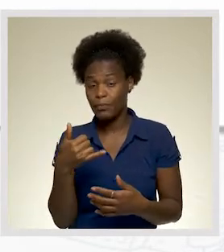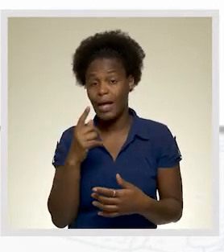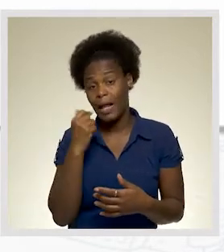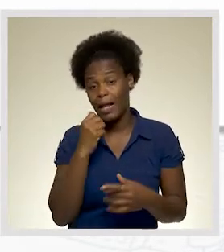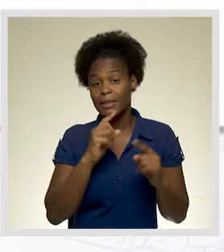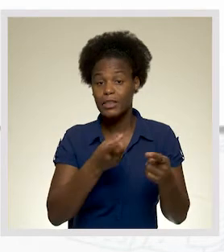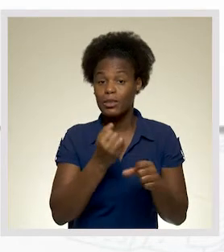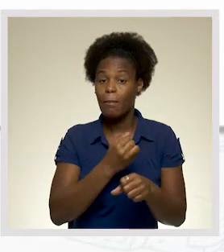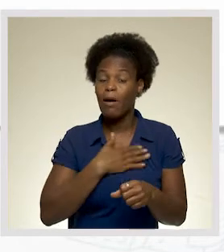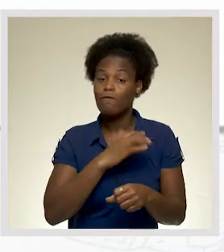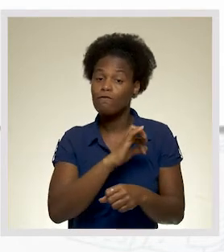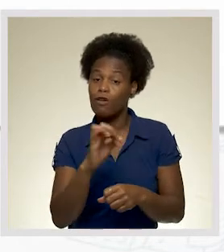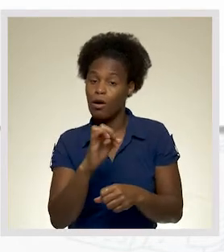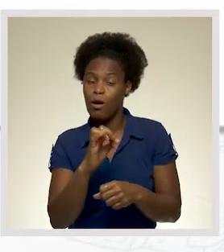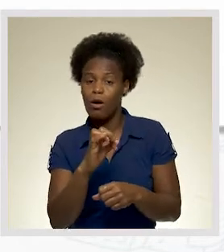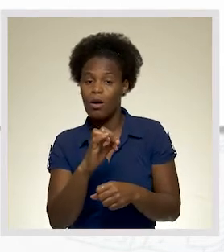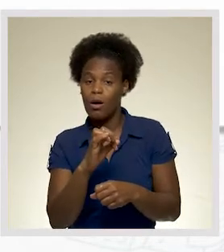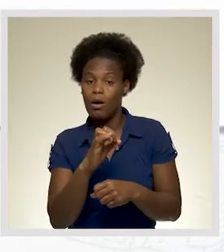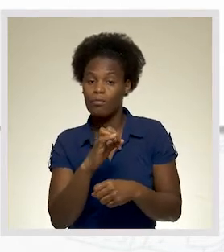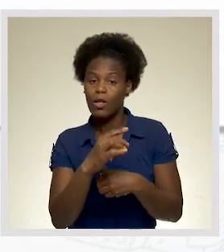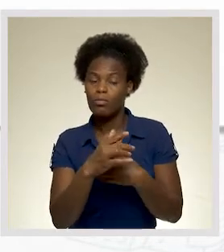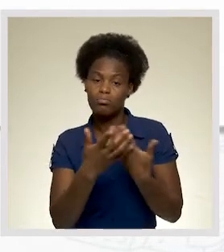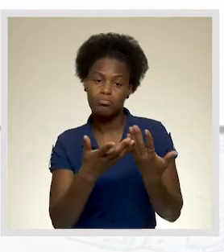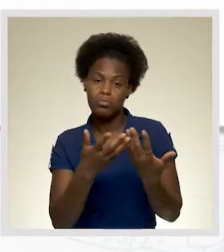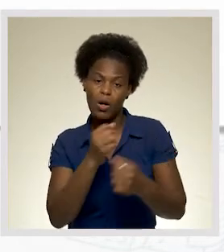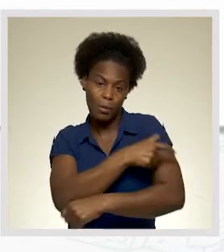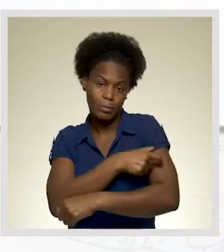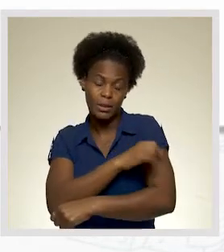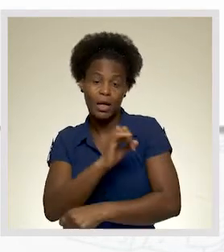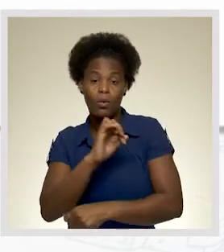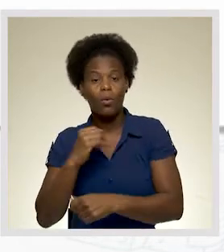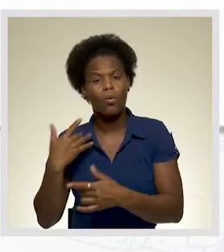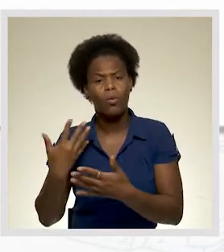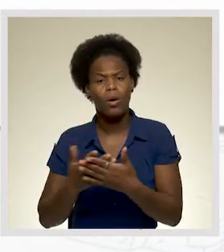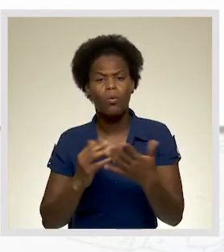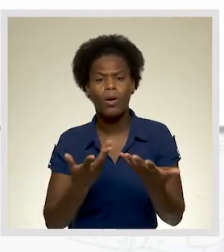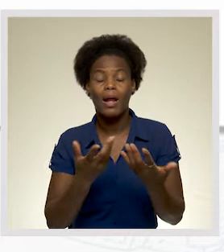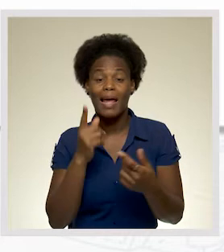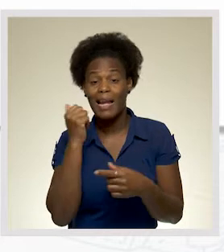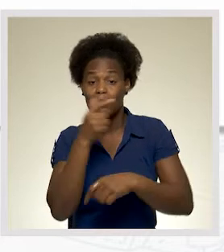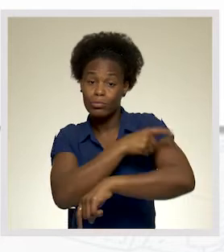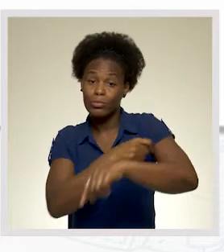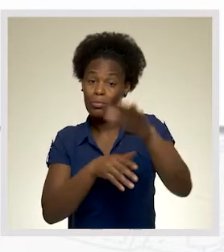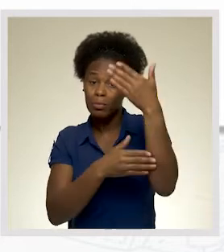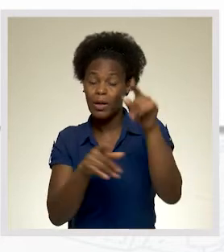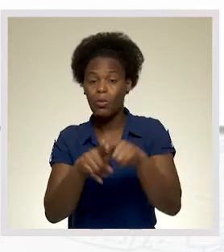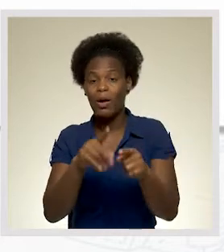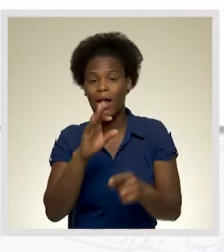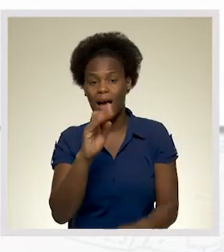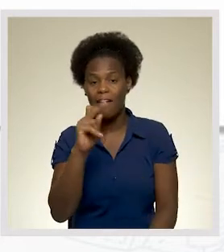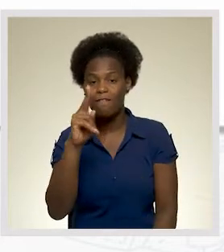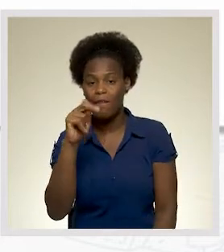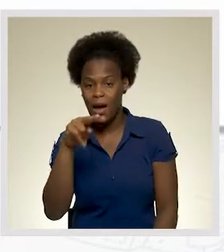carreira diplomática, ao longo da qual ocuparia o cargo de cônsul em Havana,